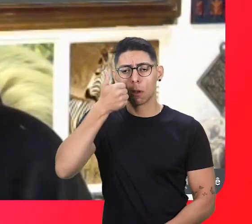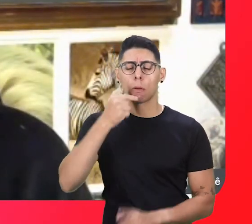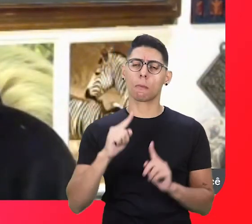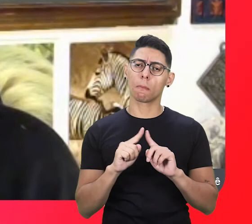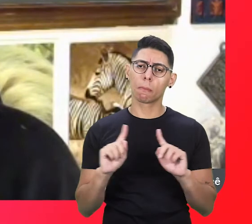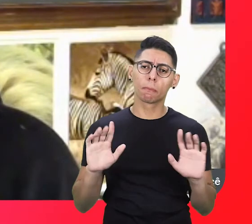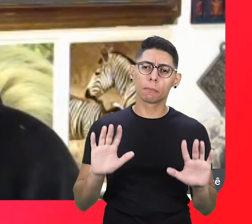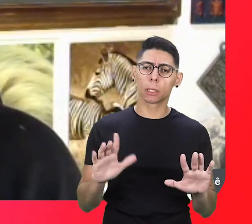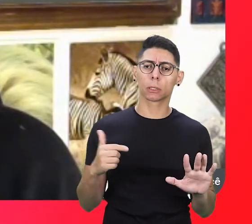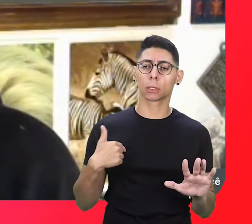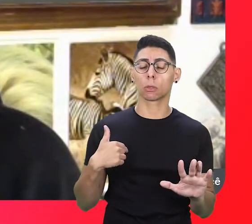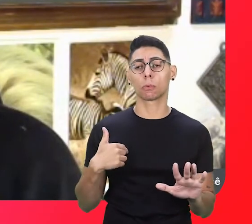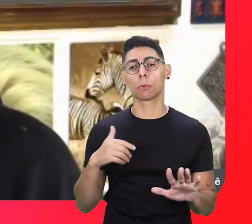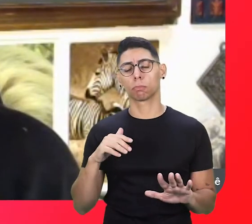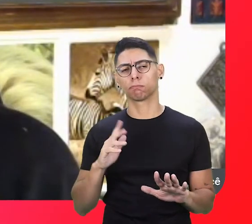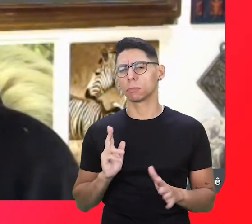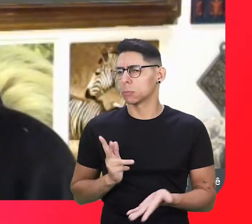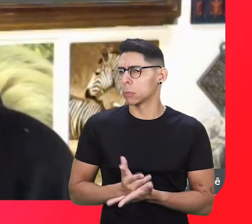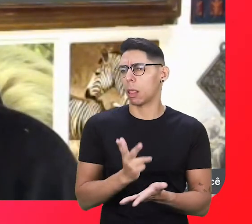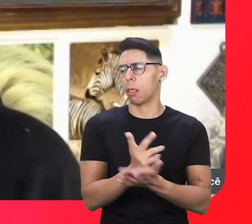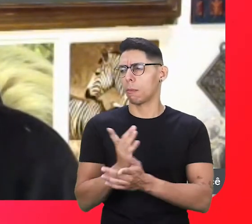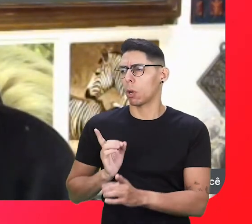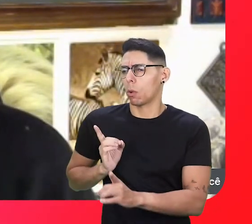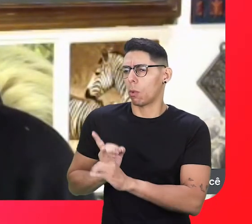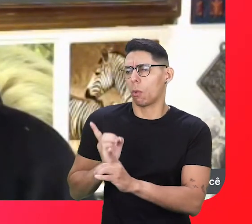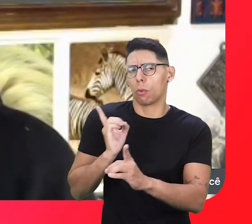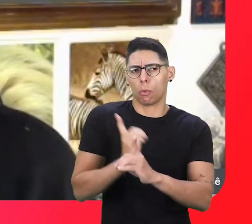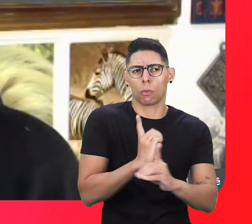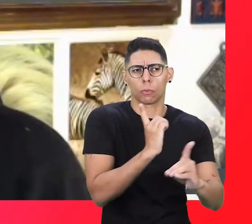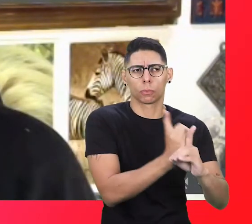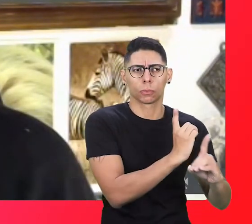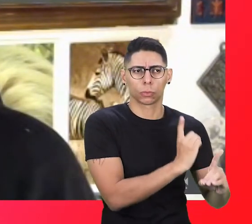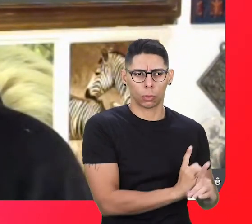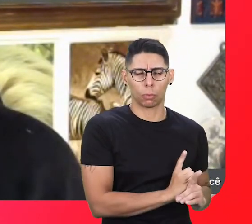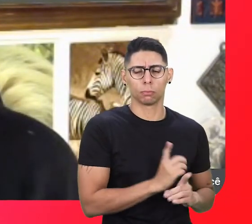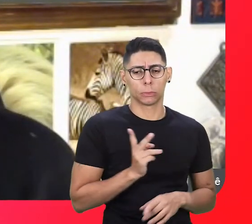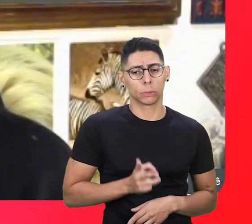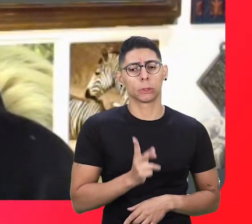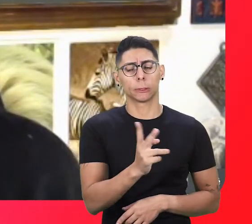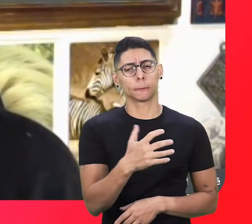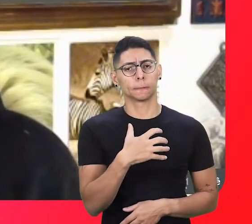eu volta e meia estou com ela, né? E sempre com